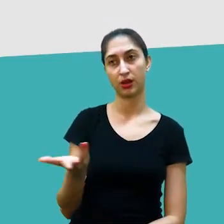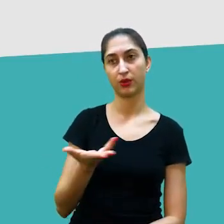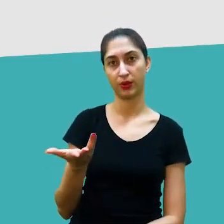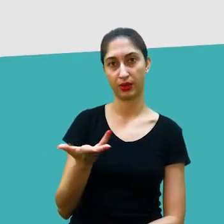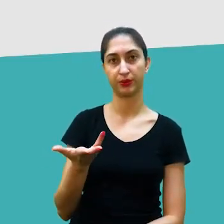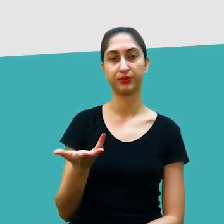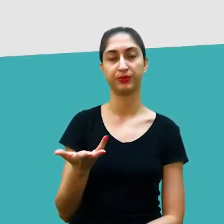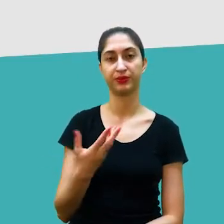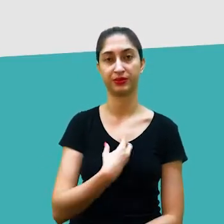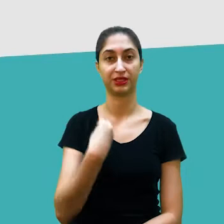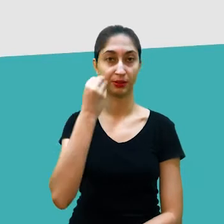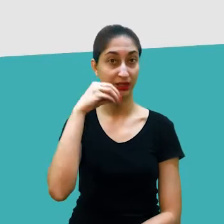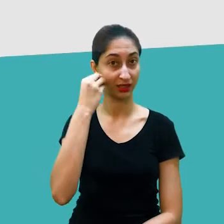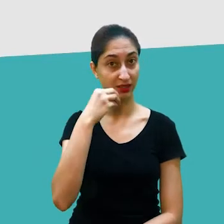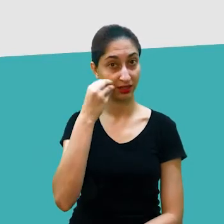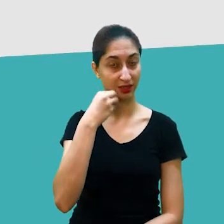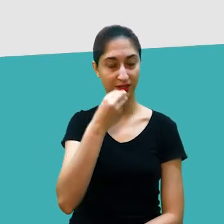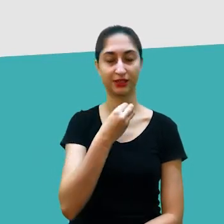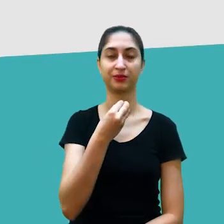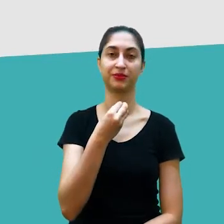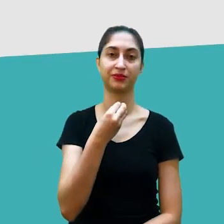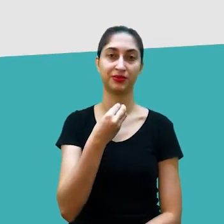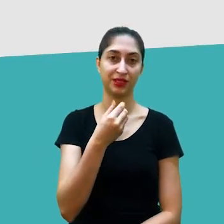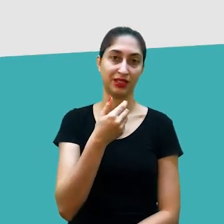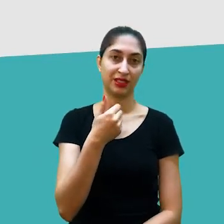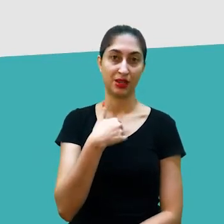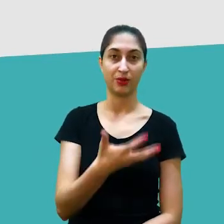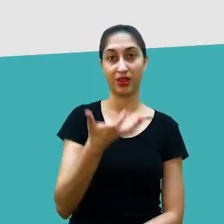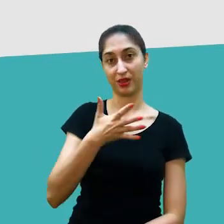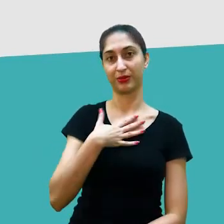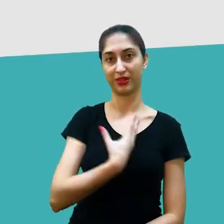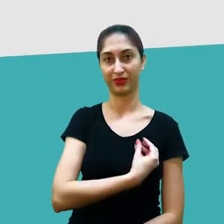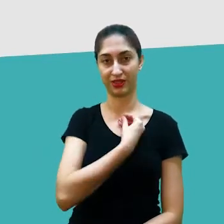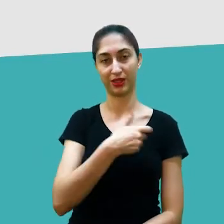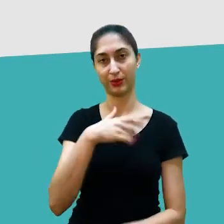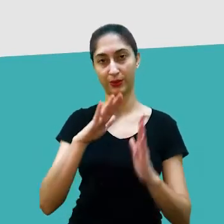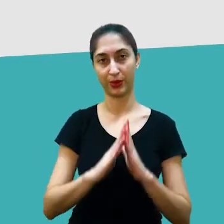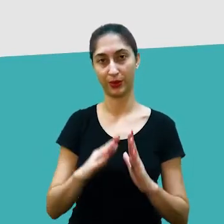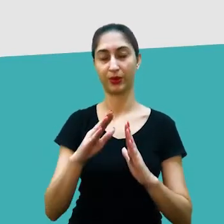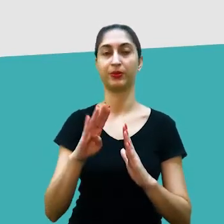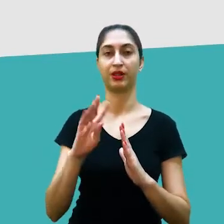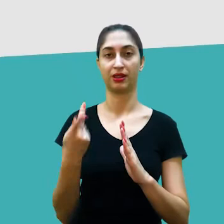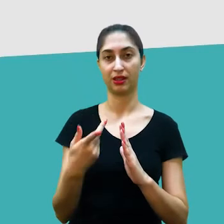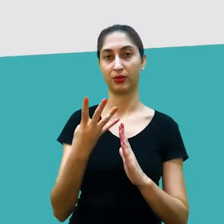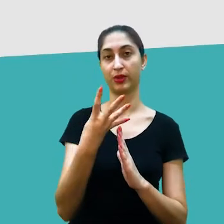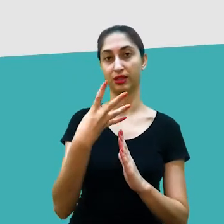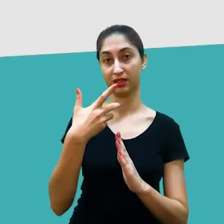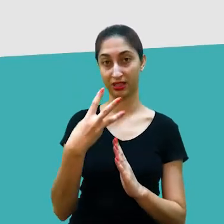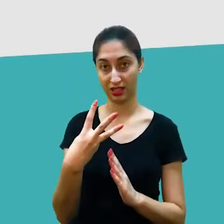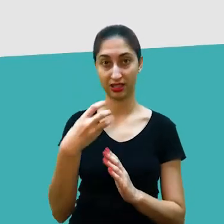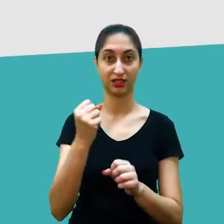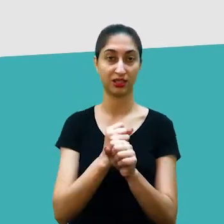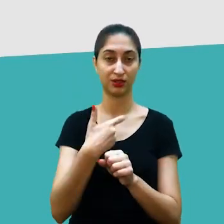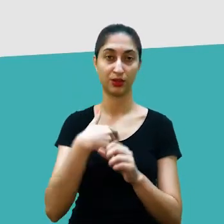uma vivência, uma experiência que eu busquei para minha vida nesse momento. Eu sou de Belo Horizonte, vivo há 43 anos dentro de